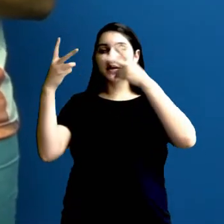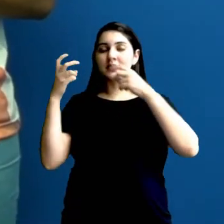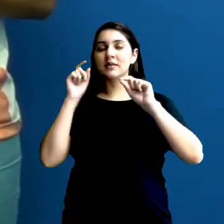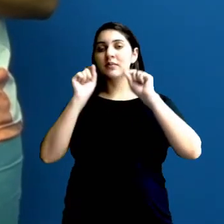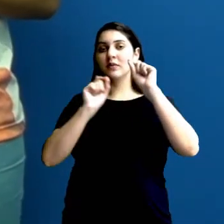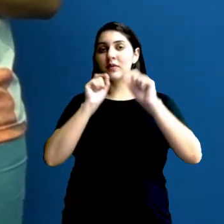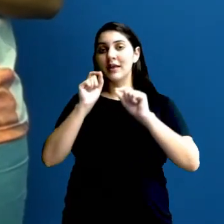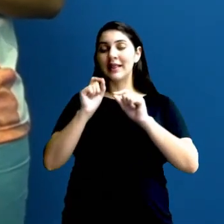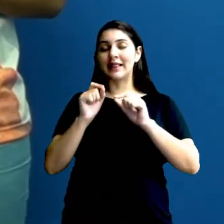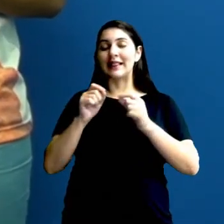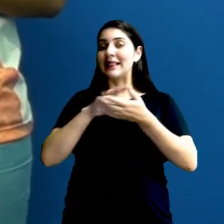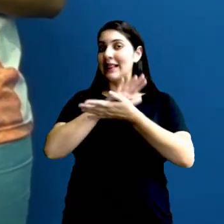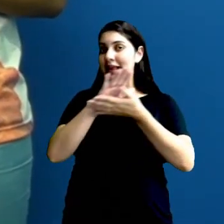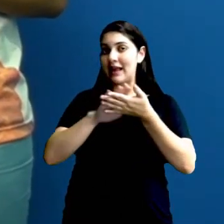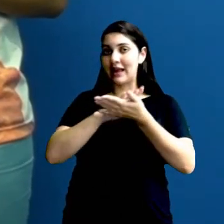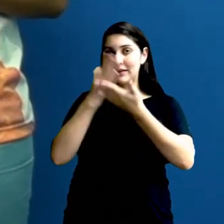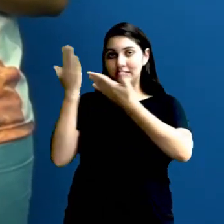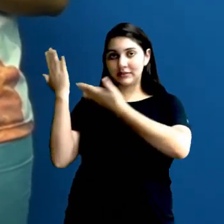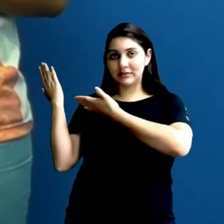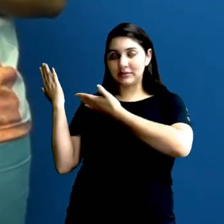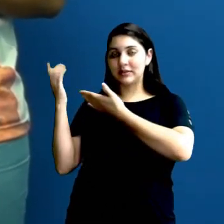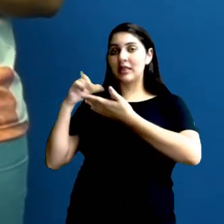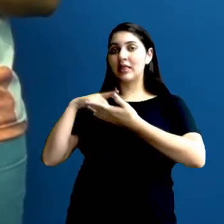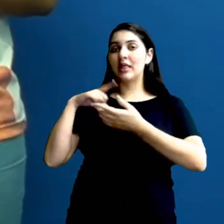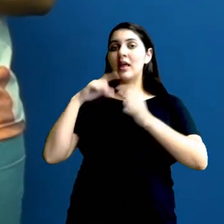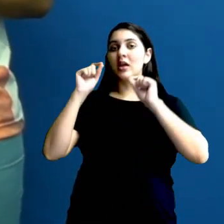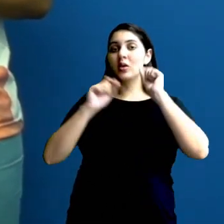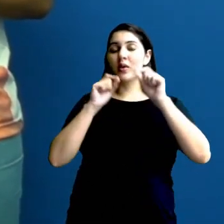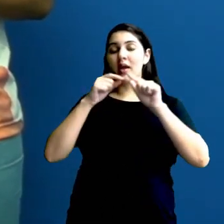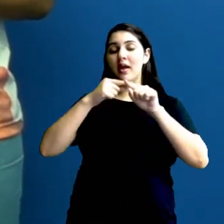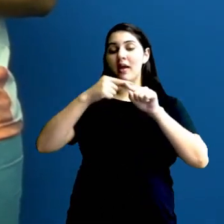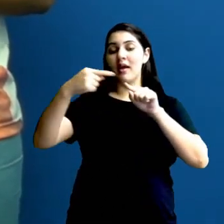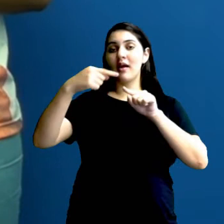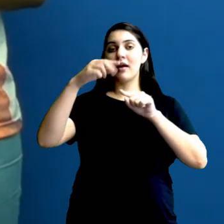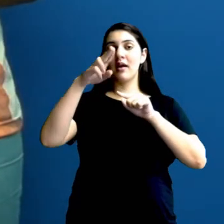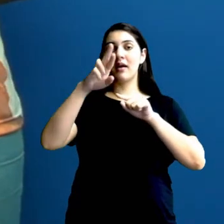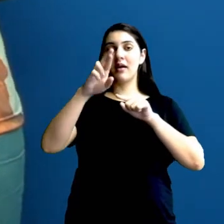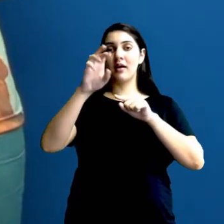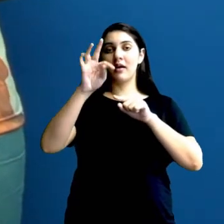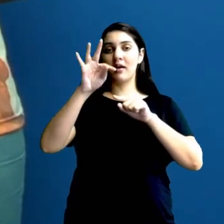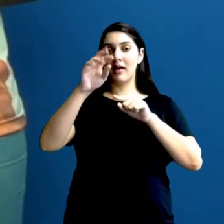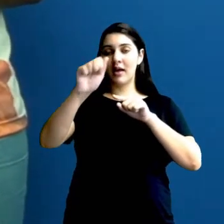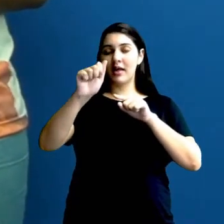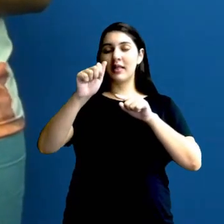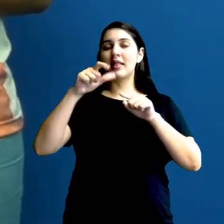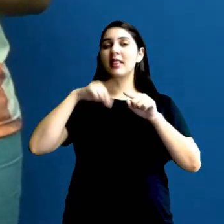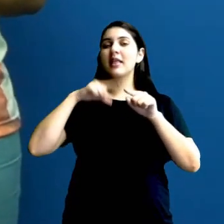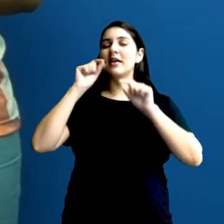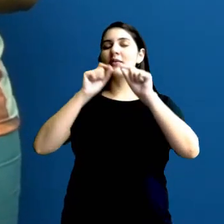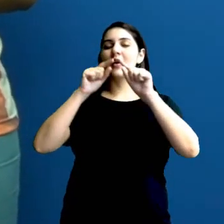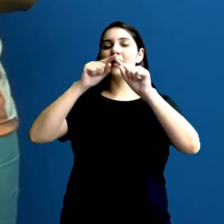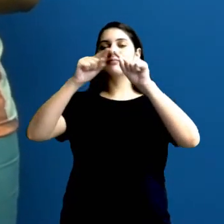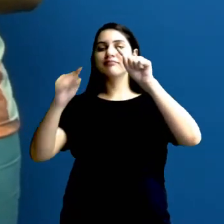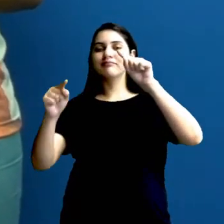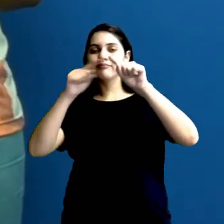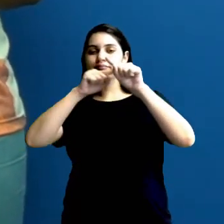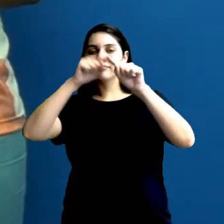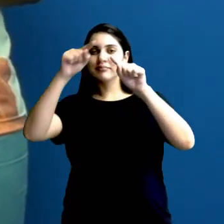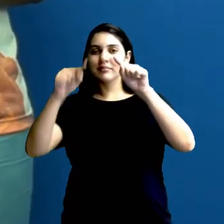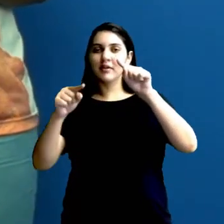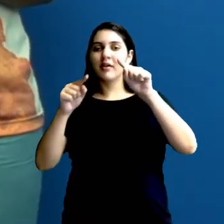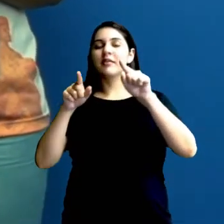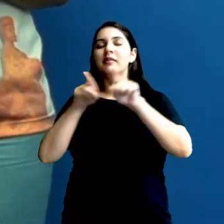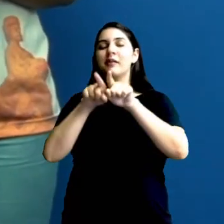que nenhuma dessas figuras possuem retas. Aqui há curvas e aqui também